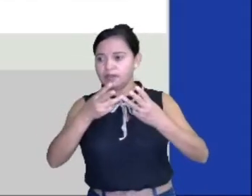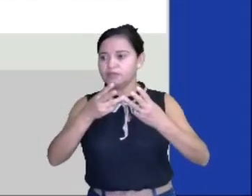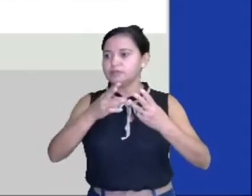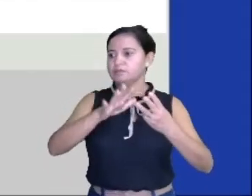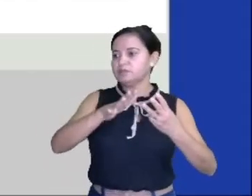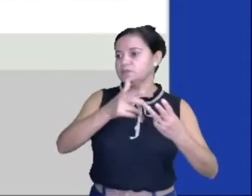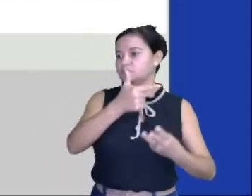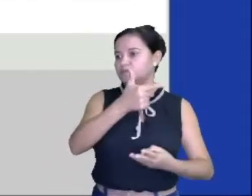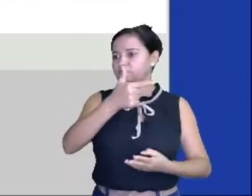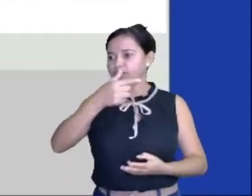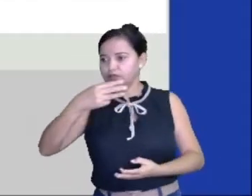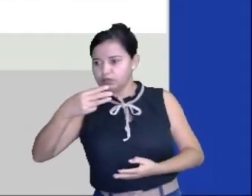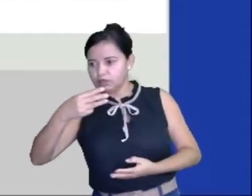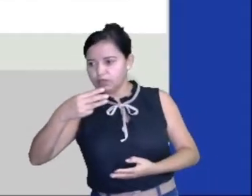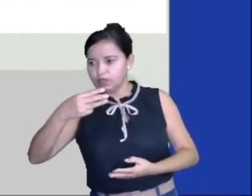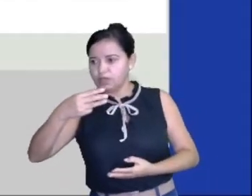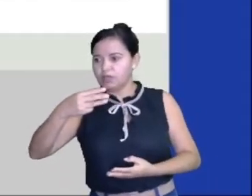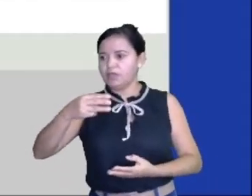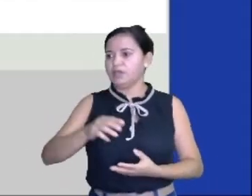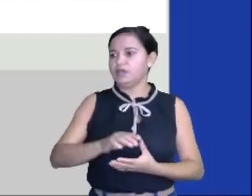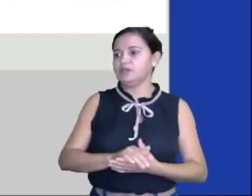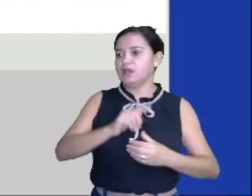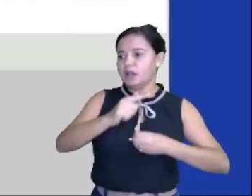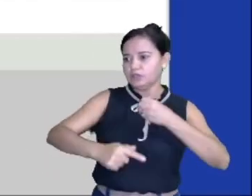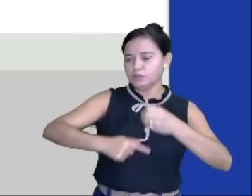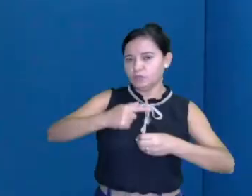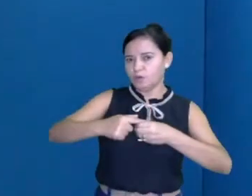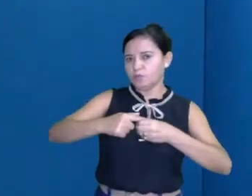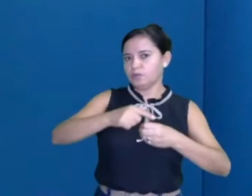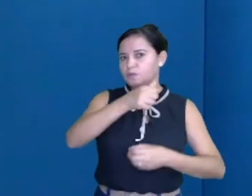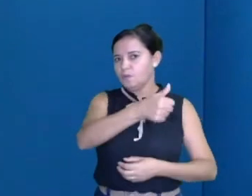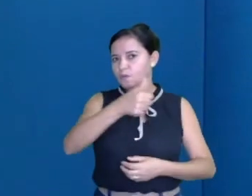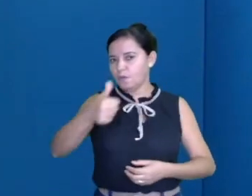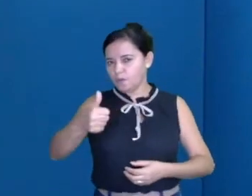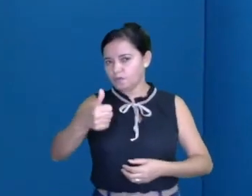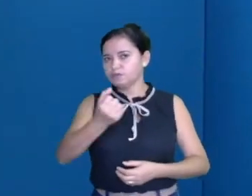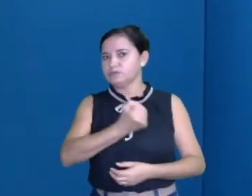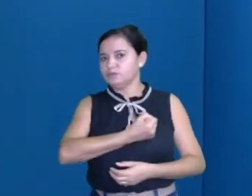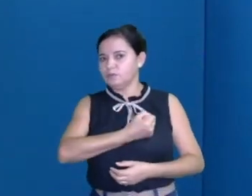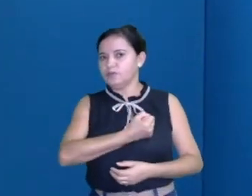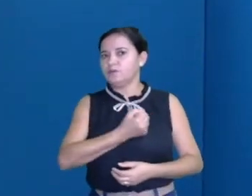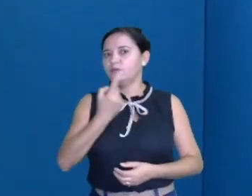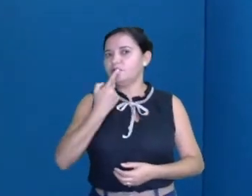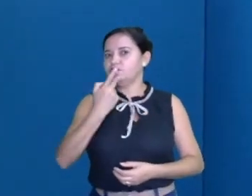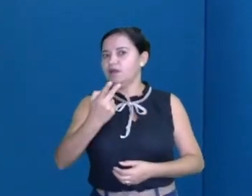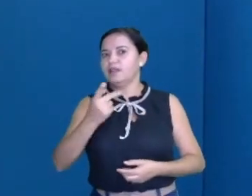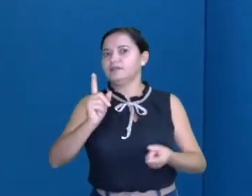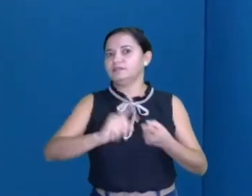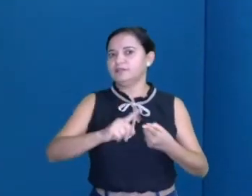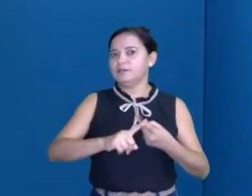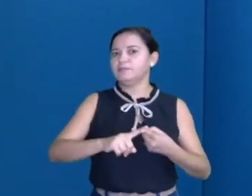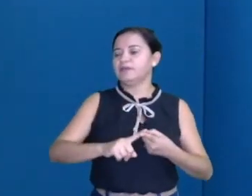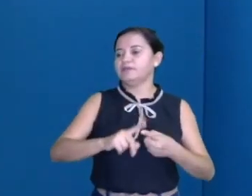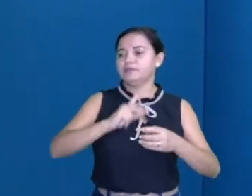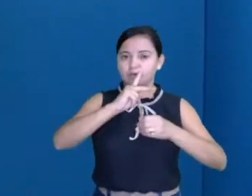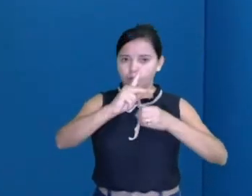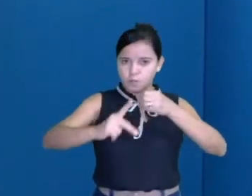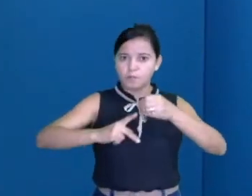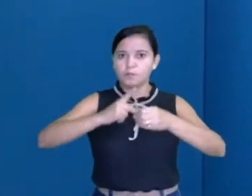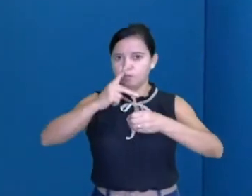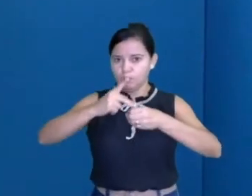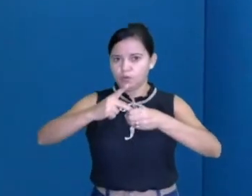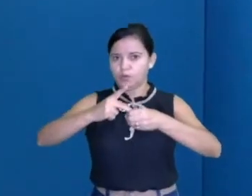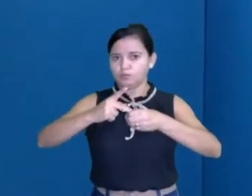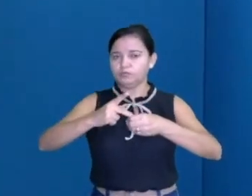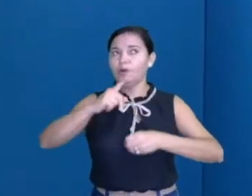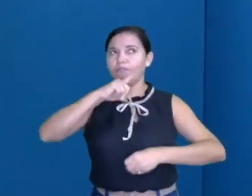número atômico 11, tá? Então, é interessante, lembrando, quando eu falo de número atômico, automaticamente eu também estou falando do número de próton. E existe